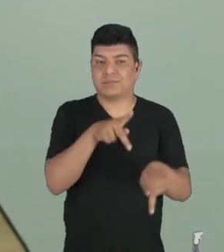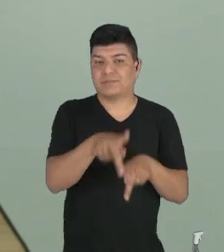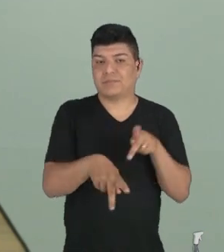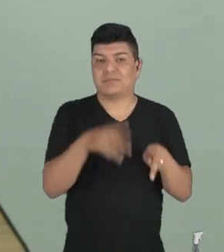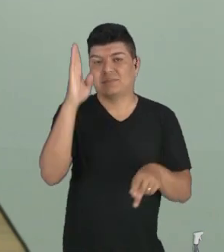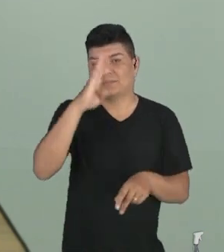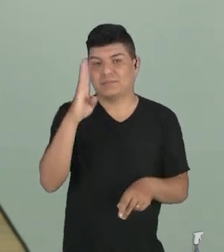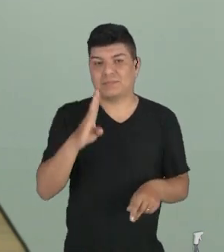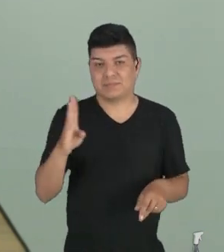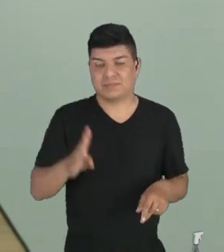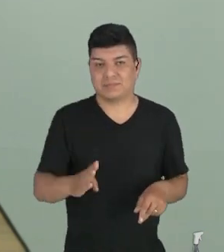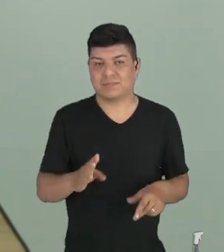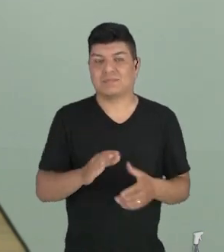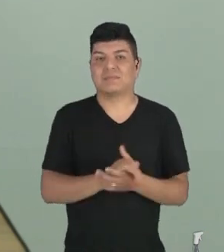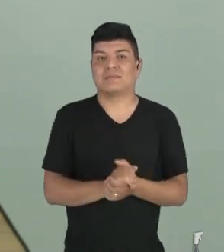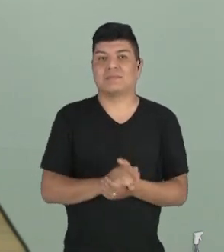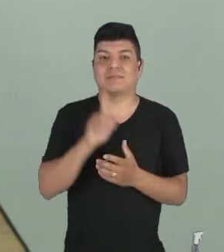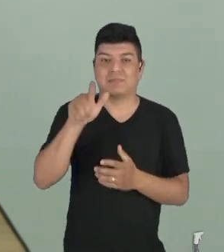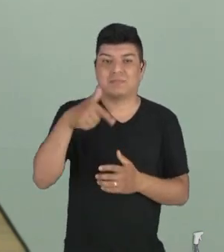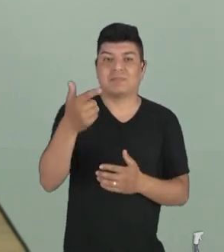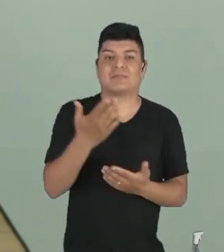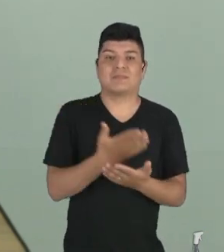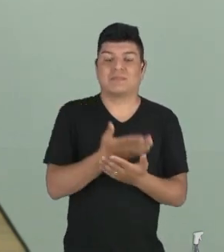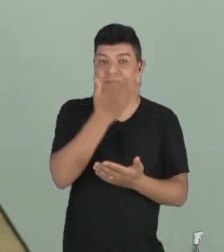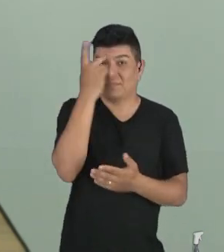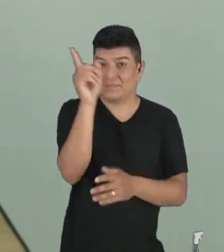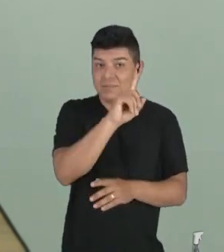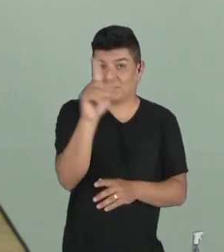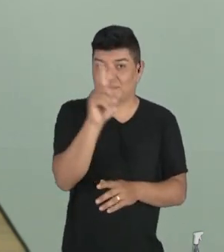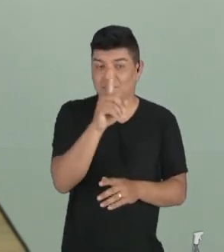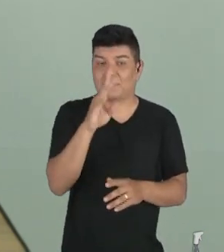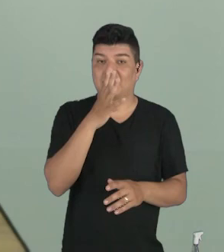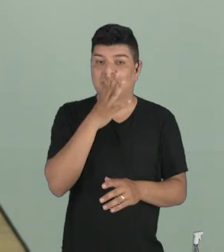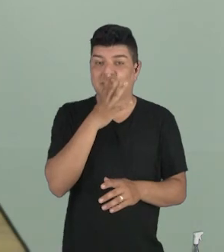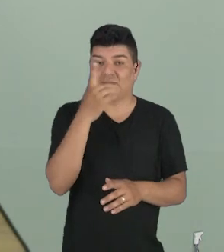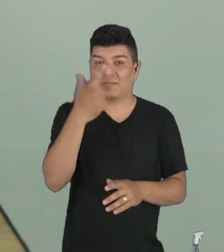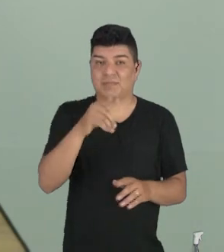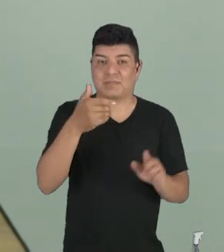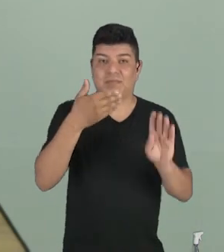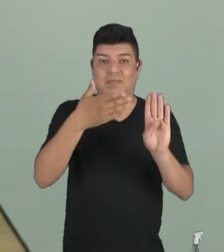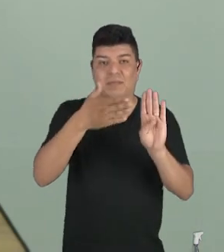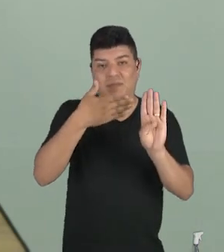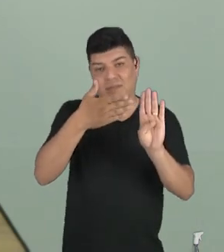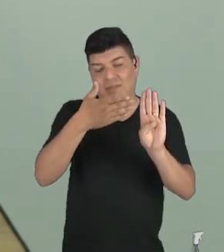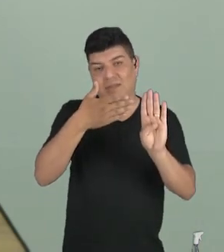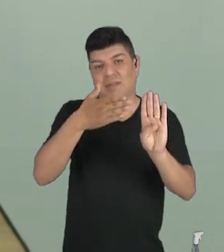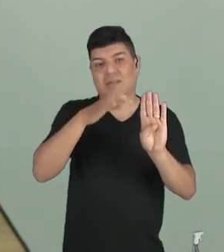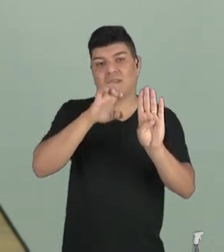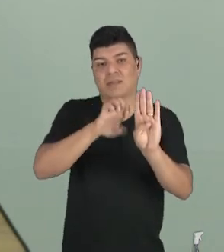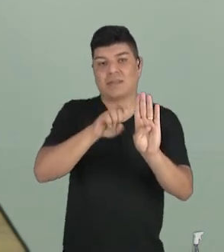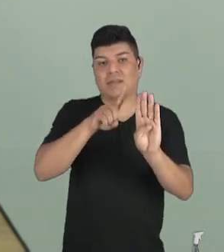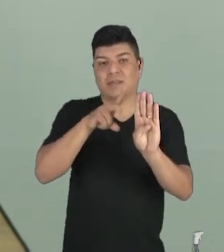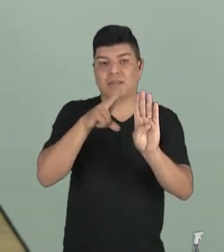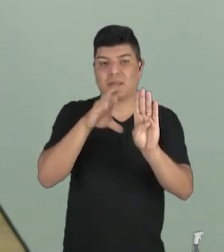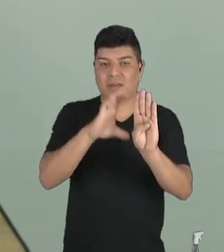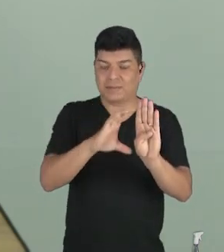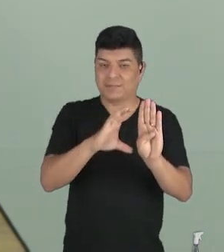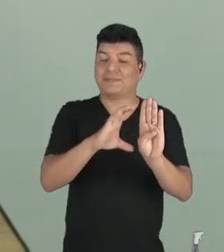povo brasileiro. Até mais, e não esqueça, quer ver essa aula? Assiste novamente pela